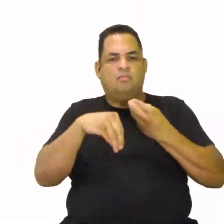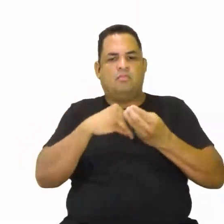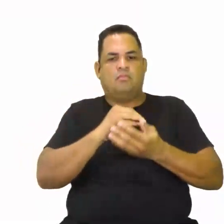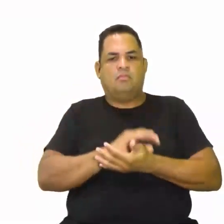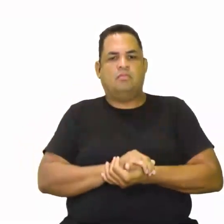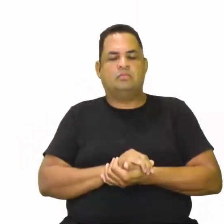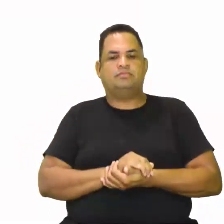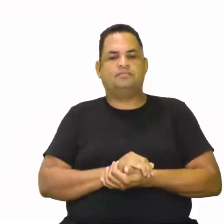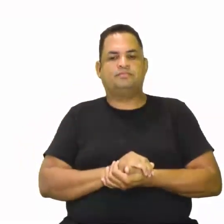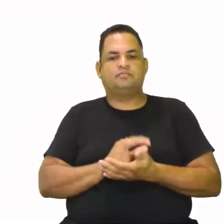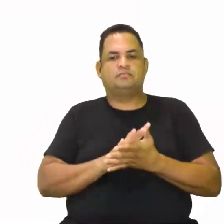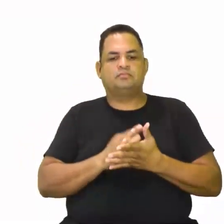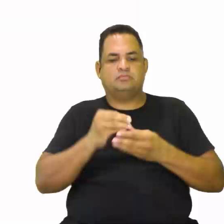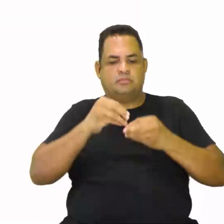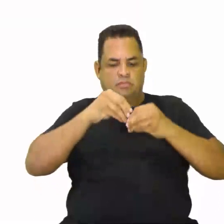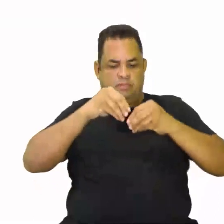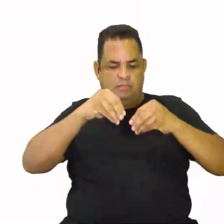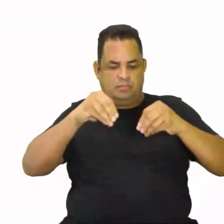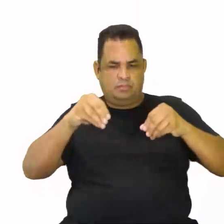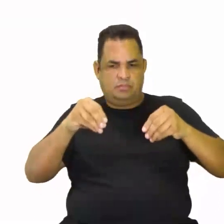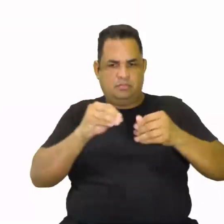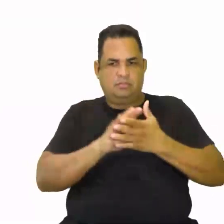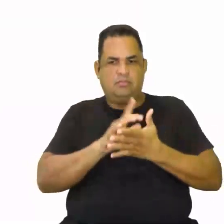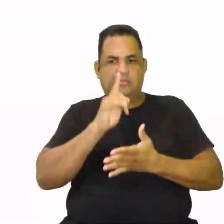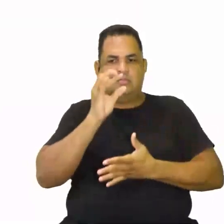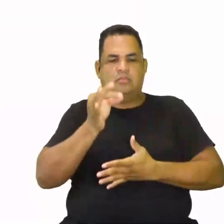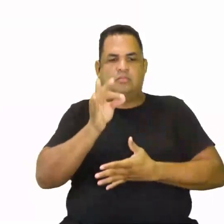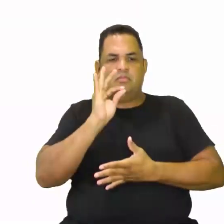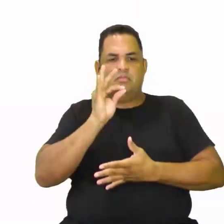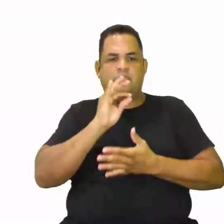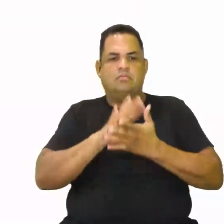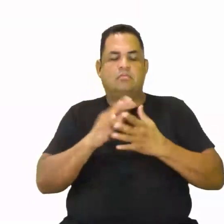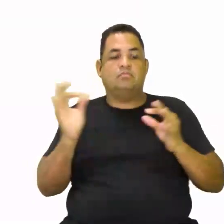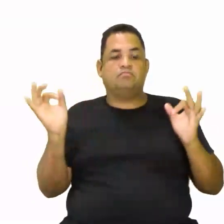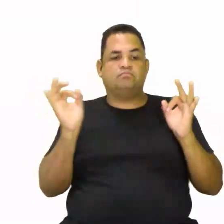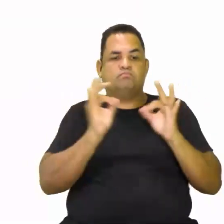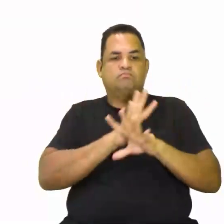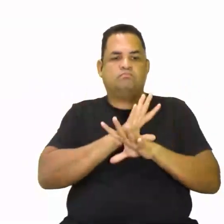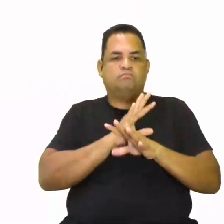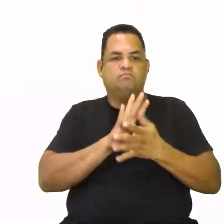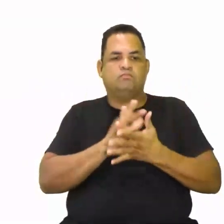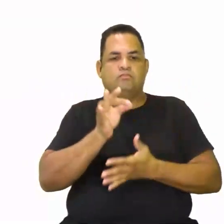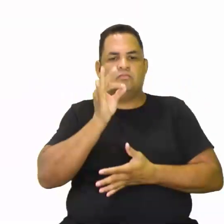solúveis, como a borra de café. Portanto, o